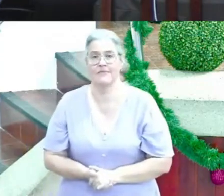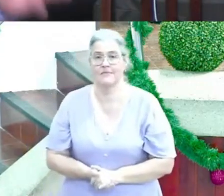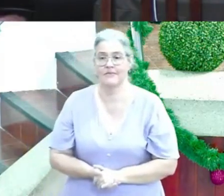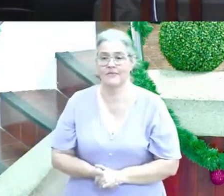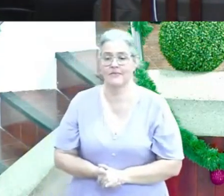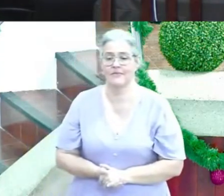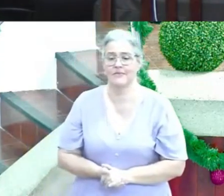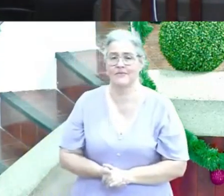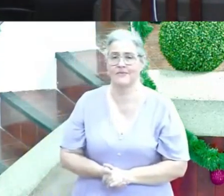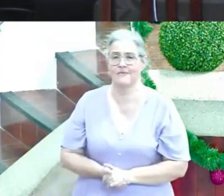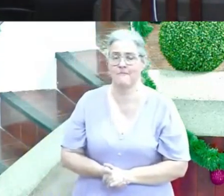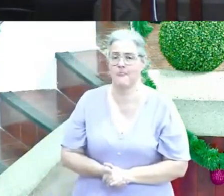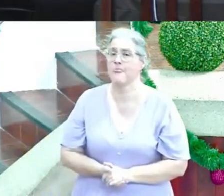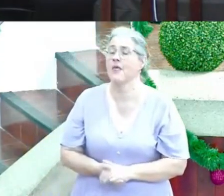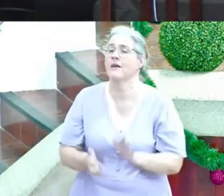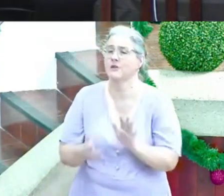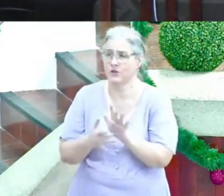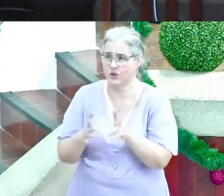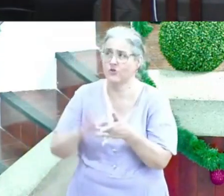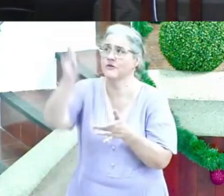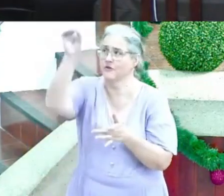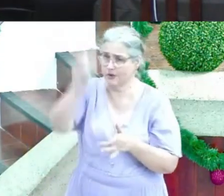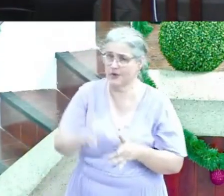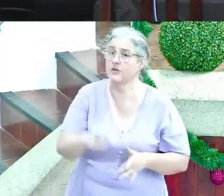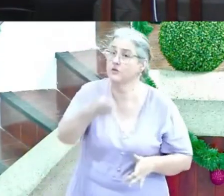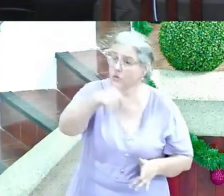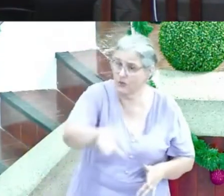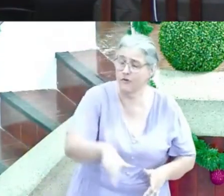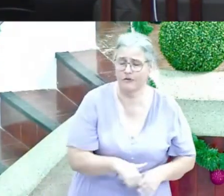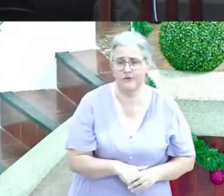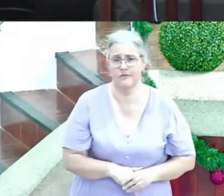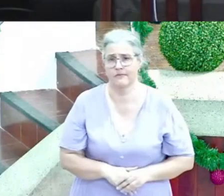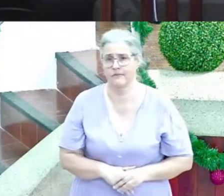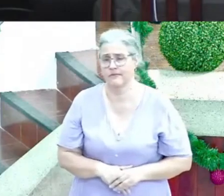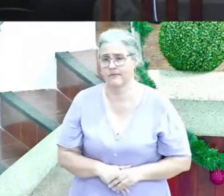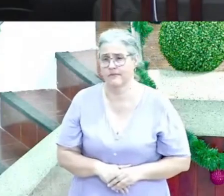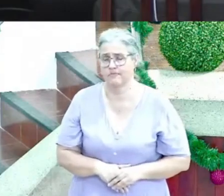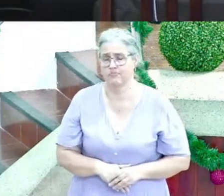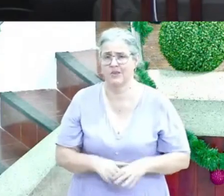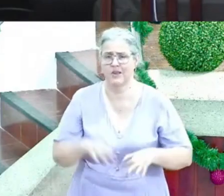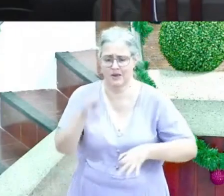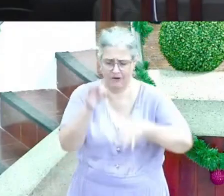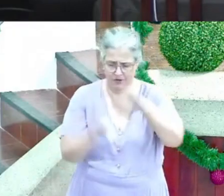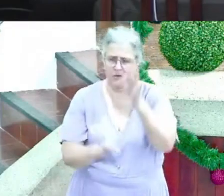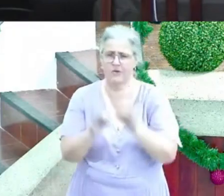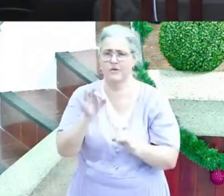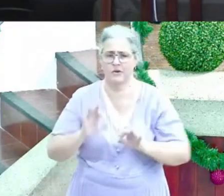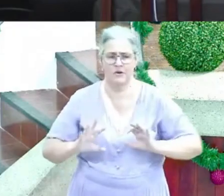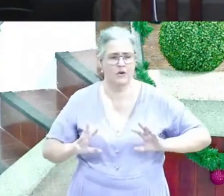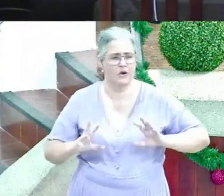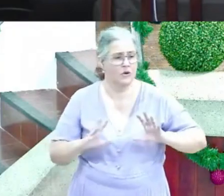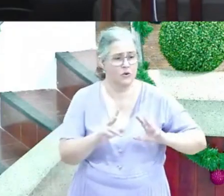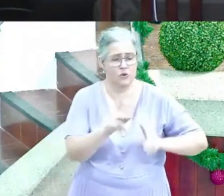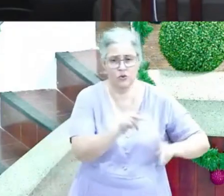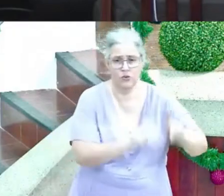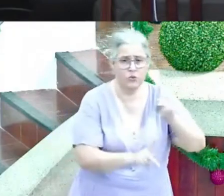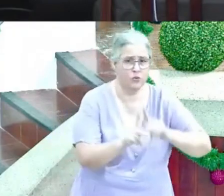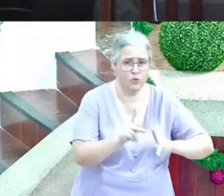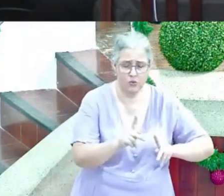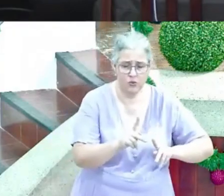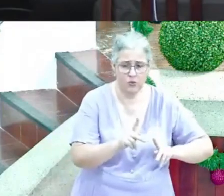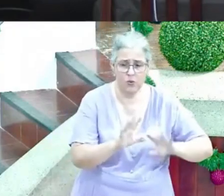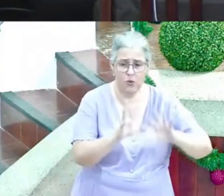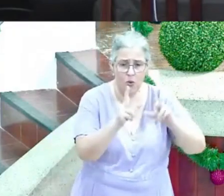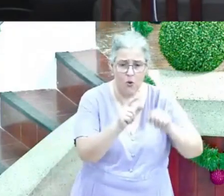grande tribunal será instituído. E todos os seres humanos serão julgados. E um